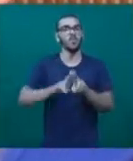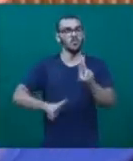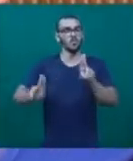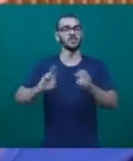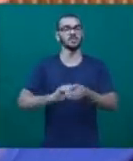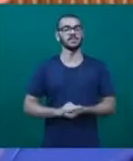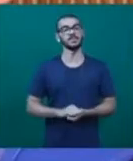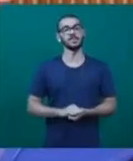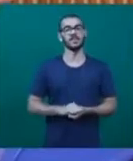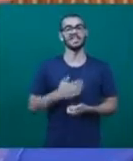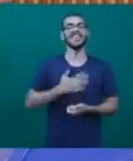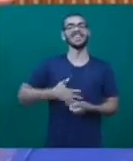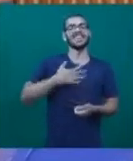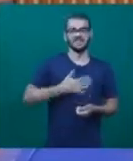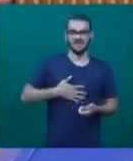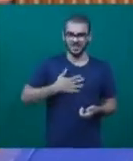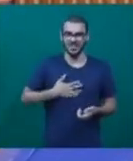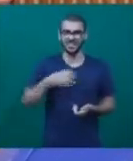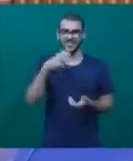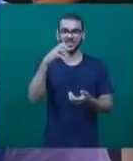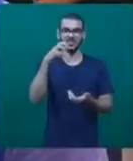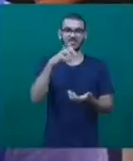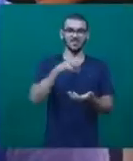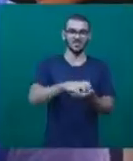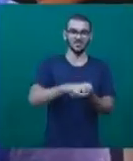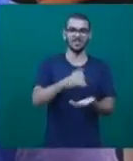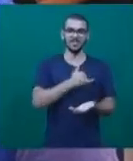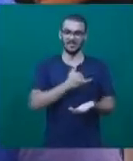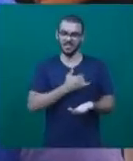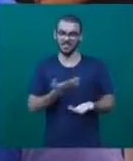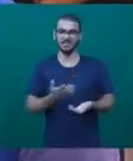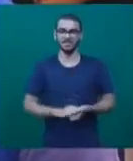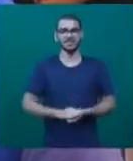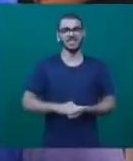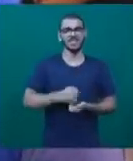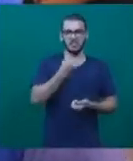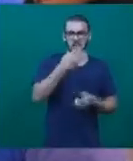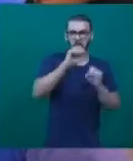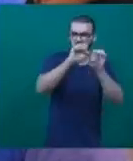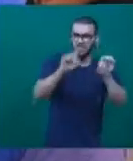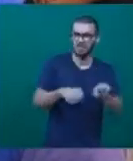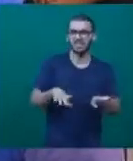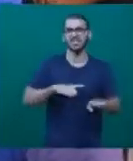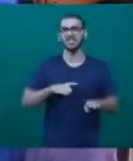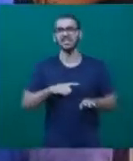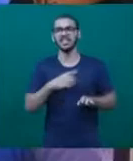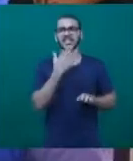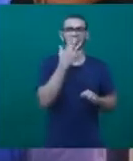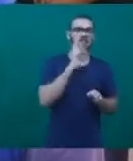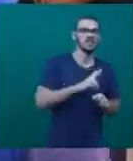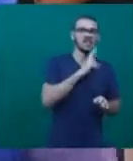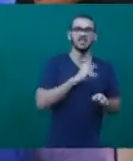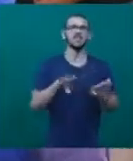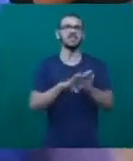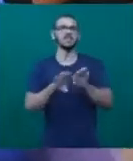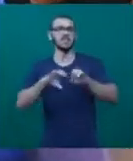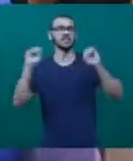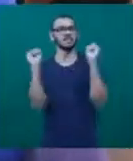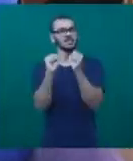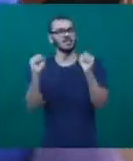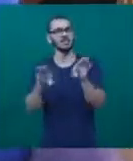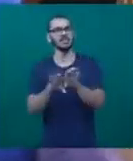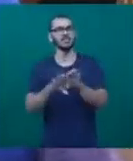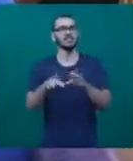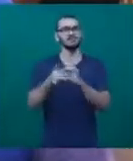Pontal e já se sente bem à vontade. Estrutura muito boa, né, com o refeitório, academia e tudo mais, convênio com o Ituiutaba Clube, né, daqui